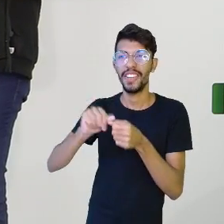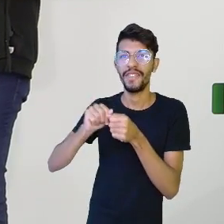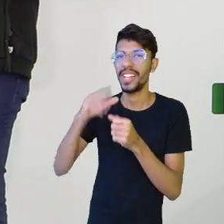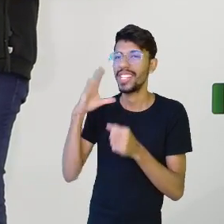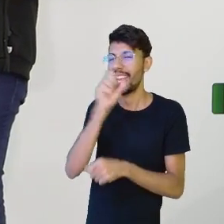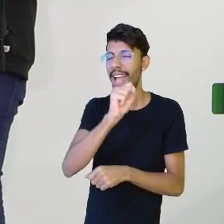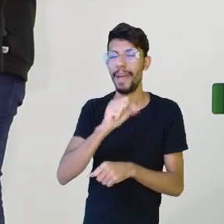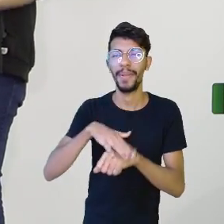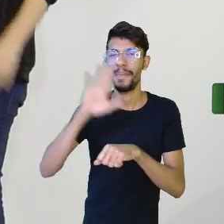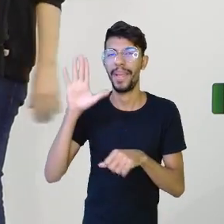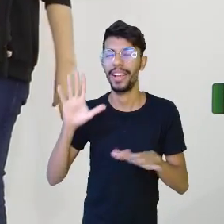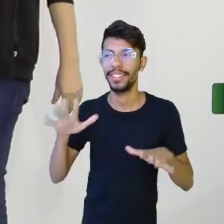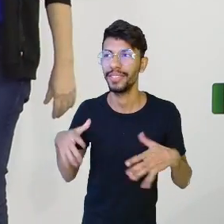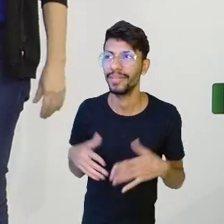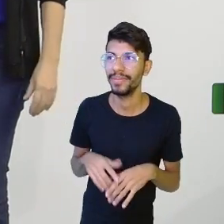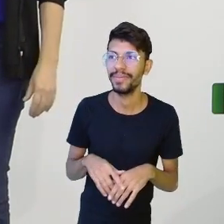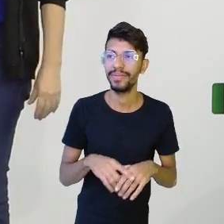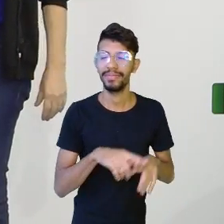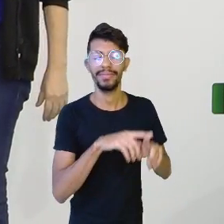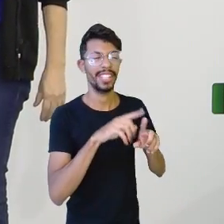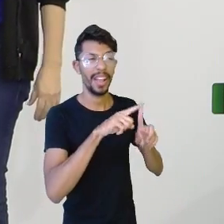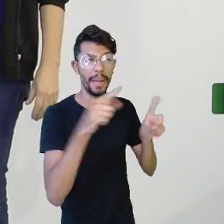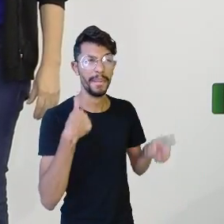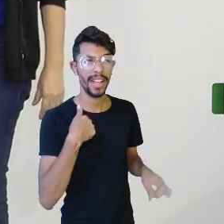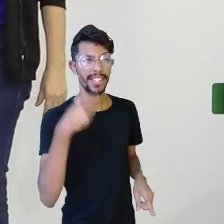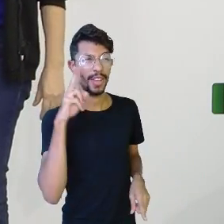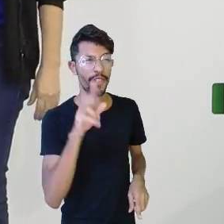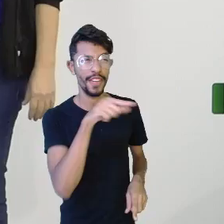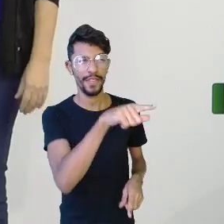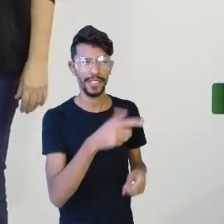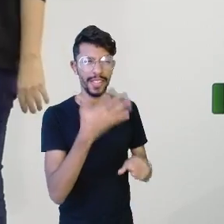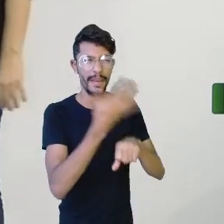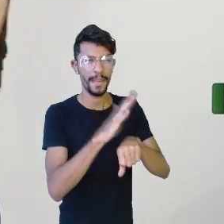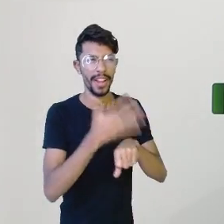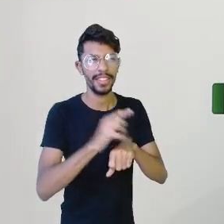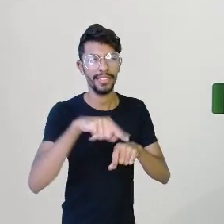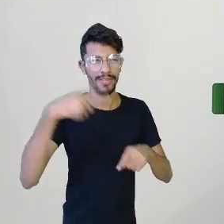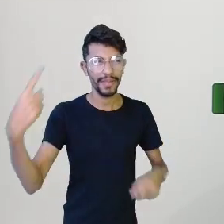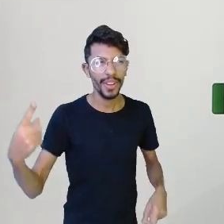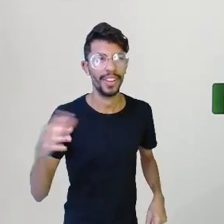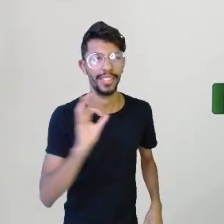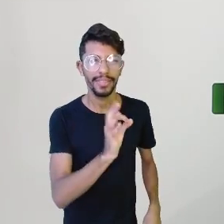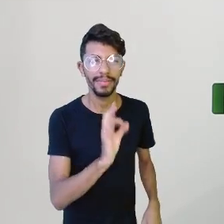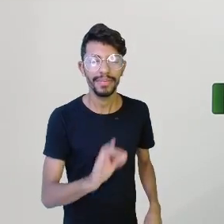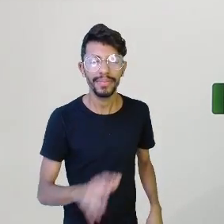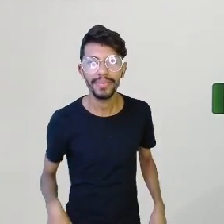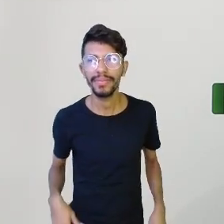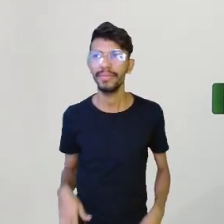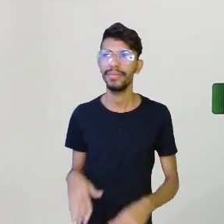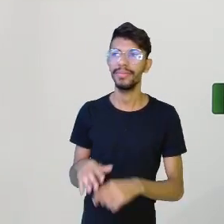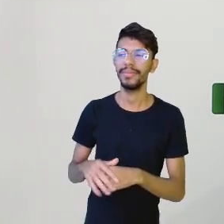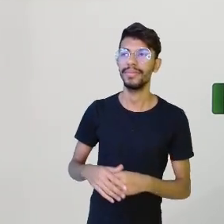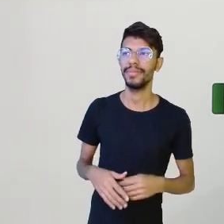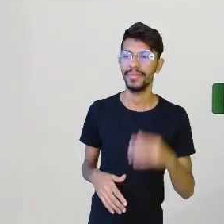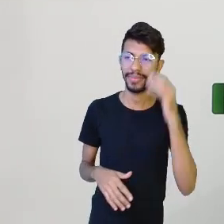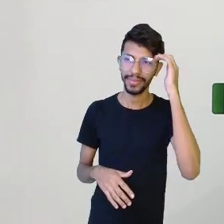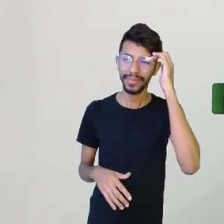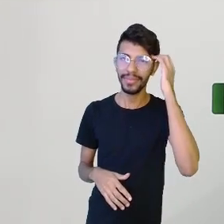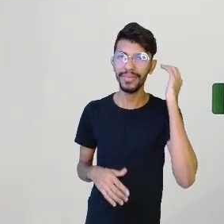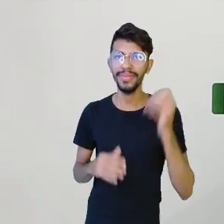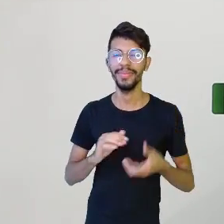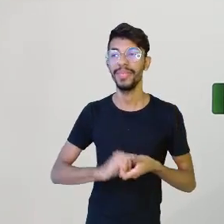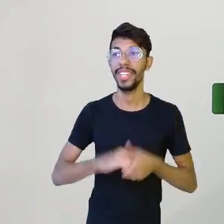recorde. Mas vamos lá. Mas eu vi você treinando na sala. Eu vi. Não, mas eu tava assim, só vendo, né? Só vendo. Vamos